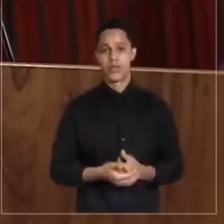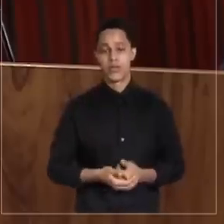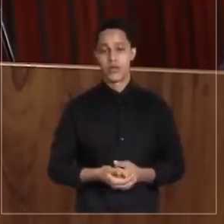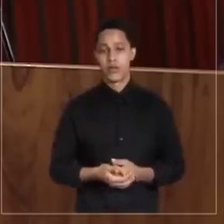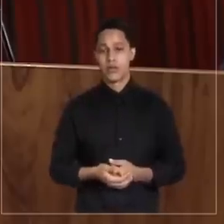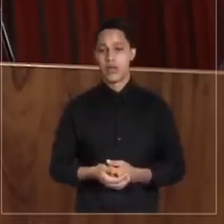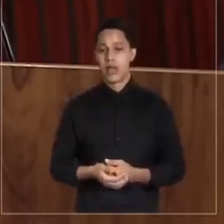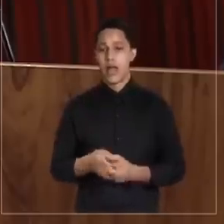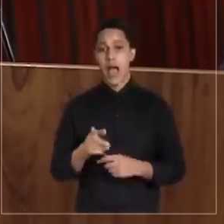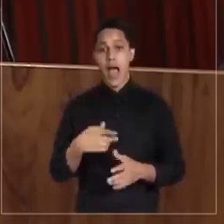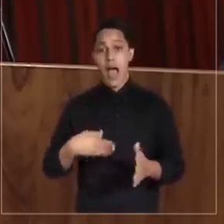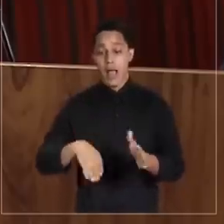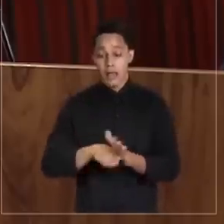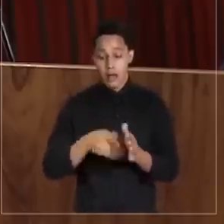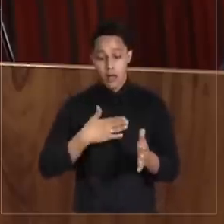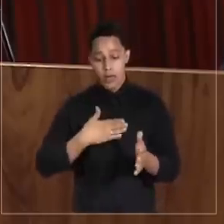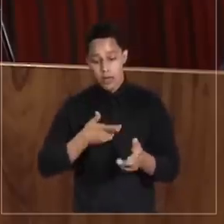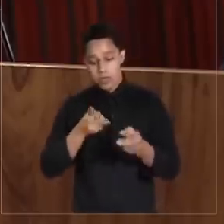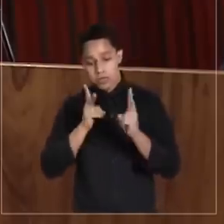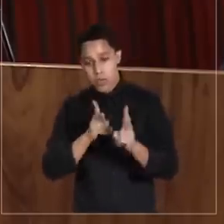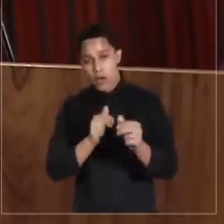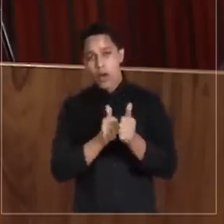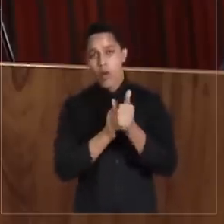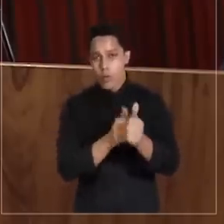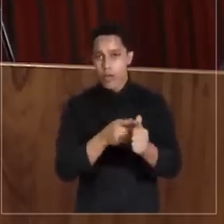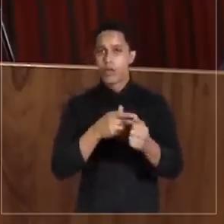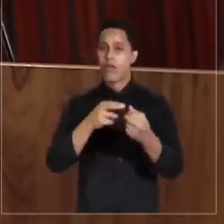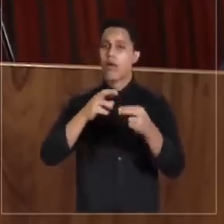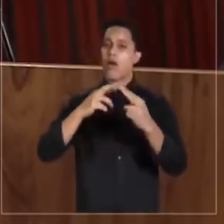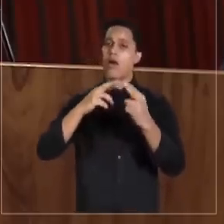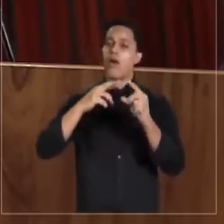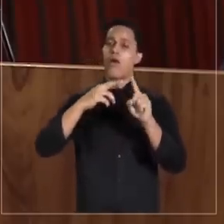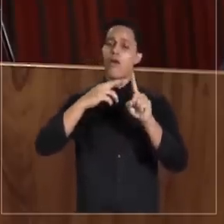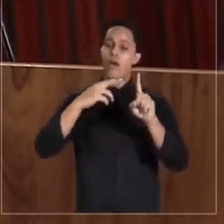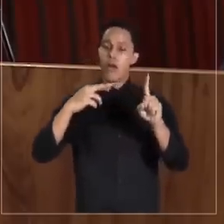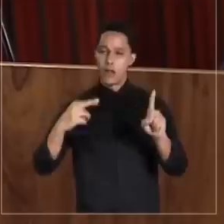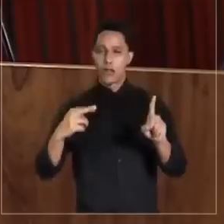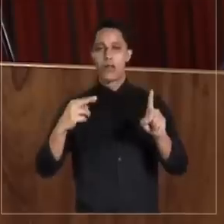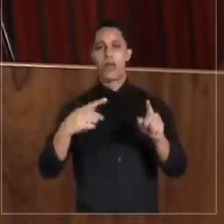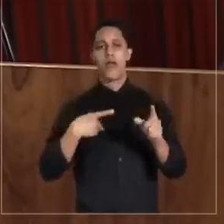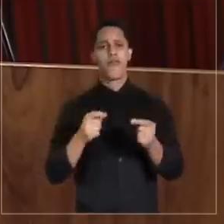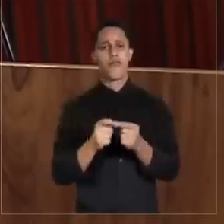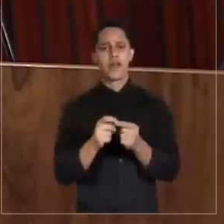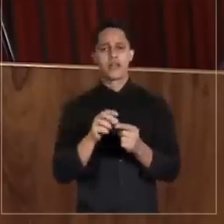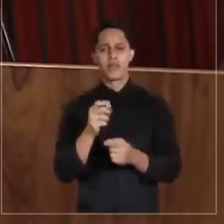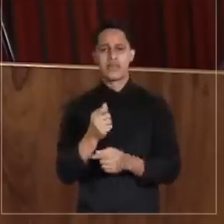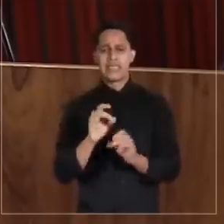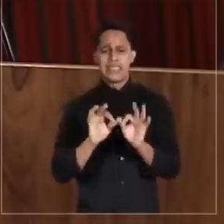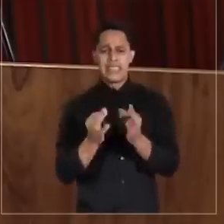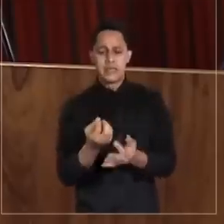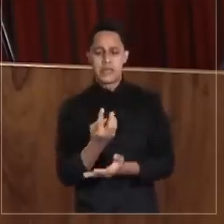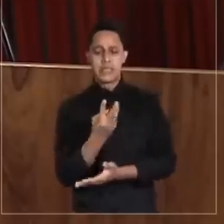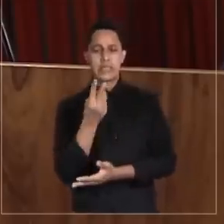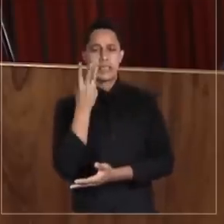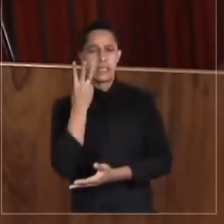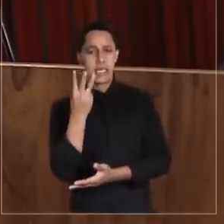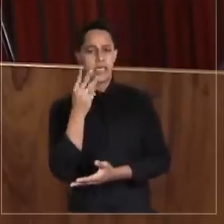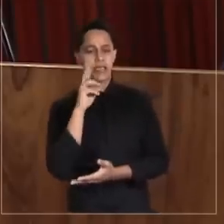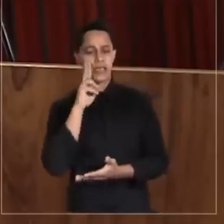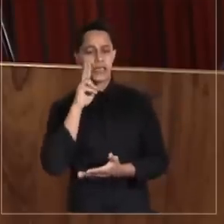mesmo quanto às preliminares que eu estou acompanhando, ministro relator, mas eu faço apenas 3 observações no meu